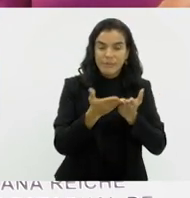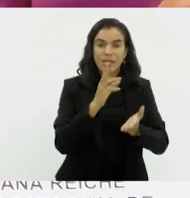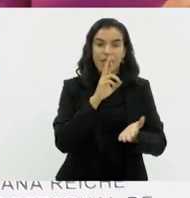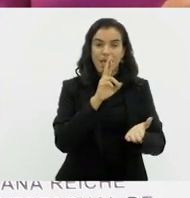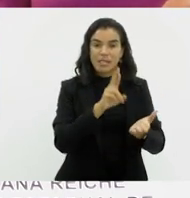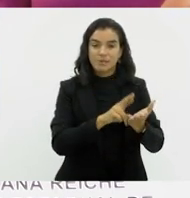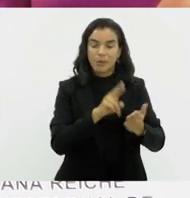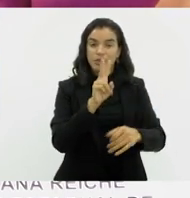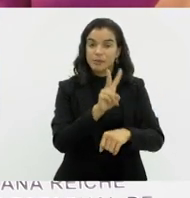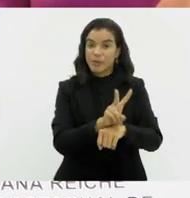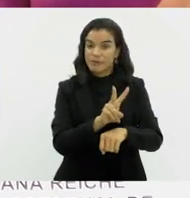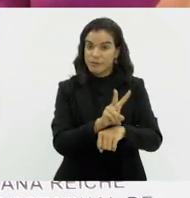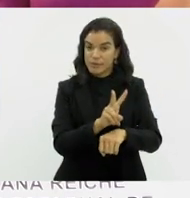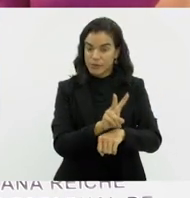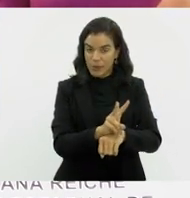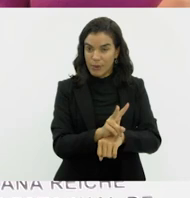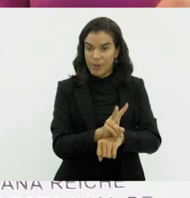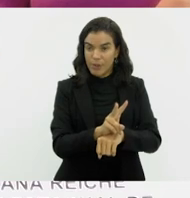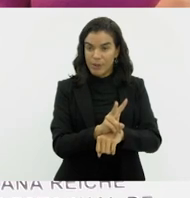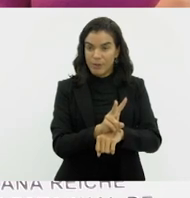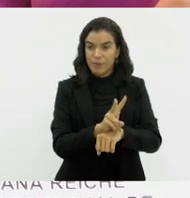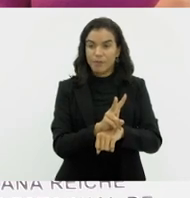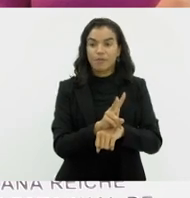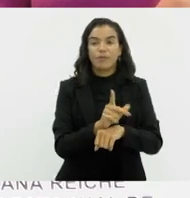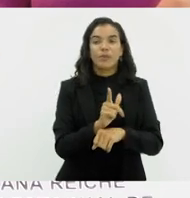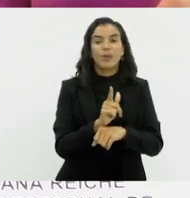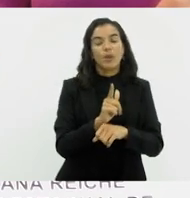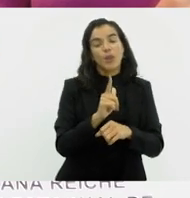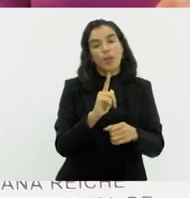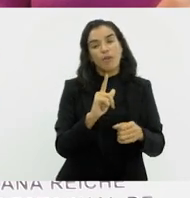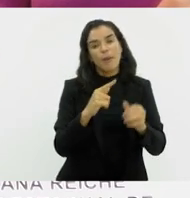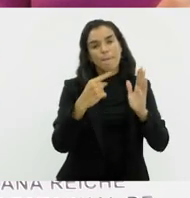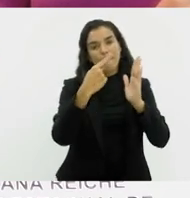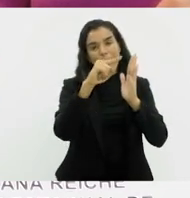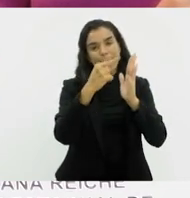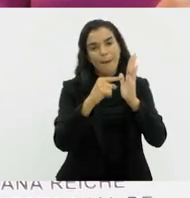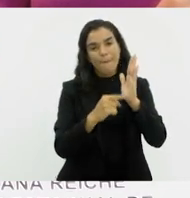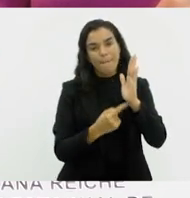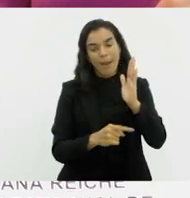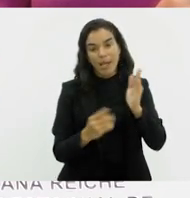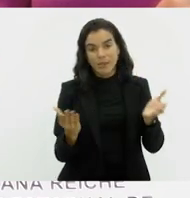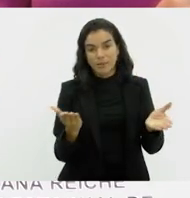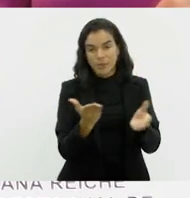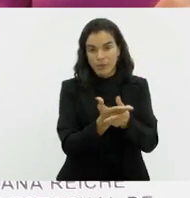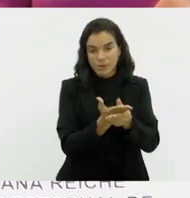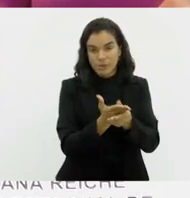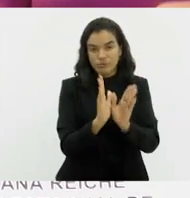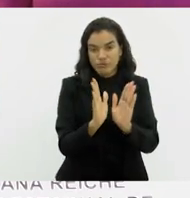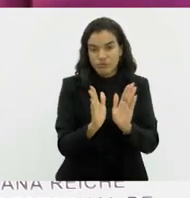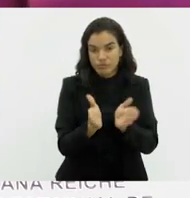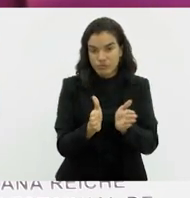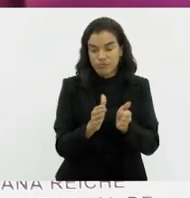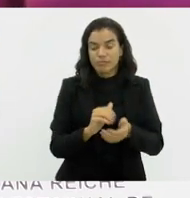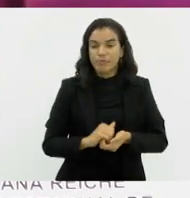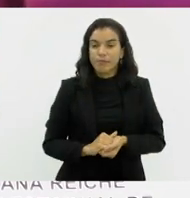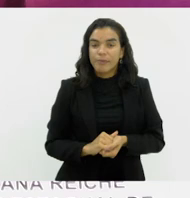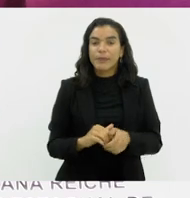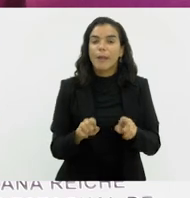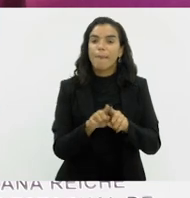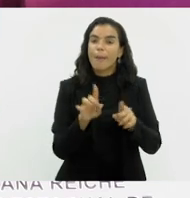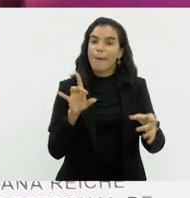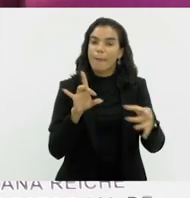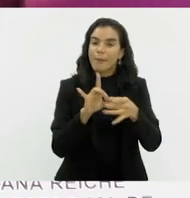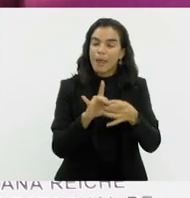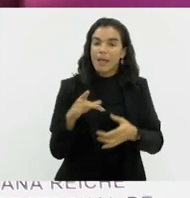execução provisória, contida nos autos do processo, né, que está aqui citado, pertinente à